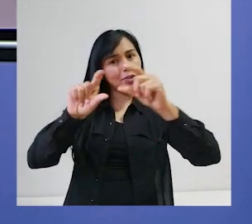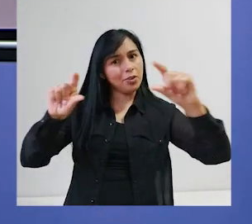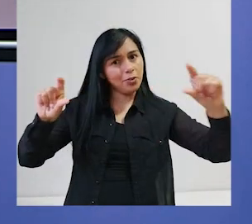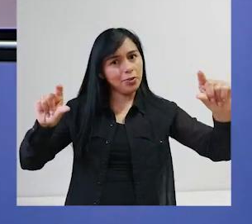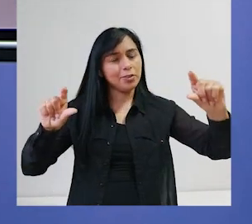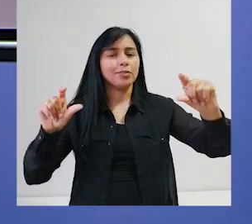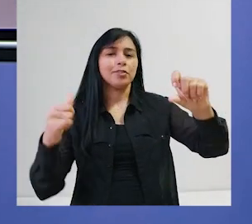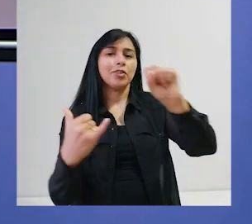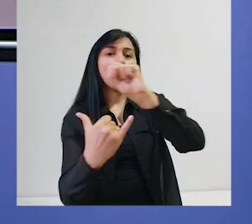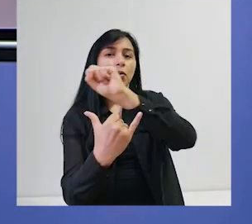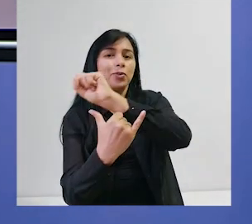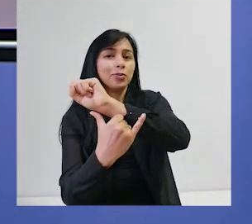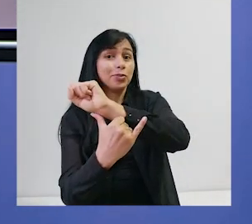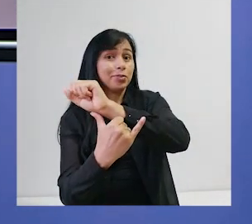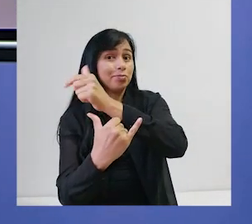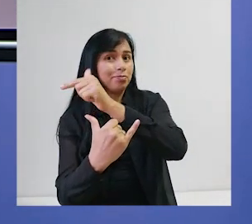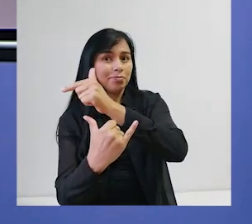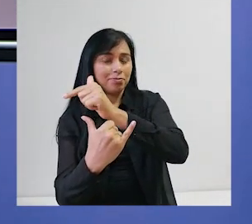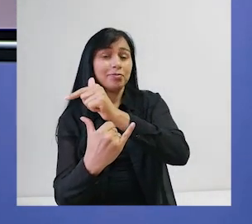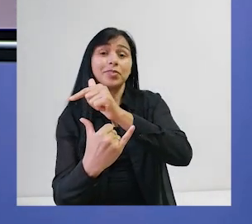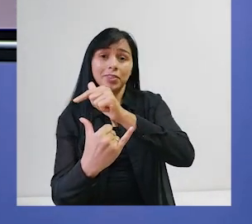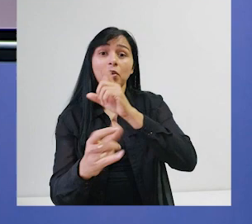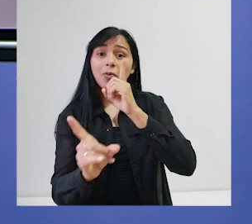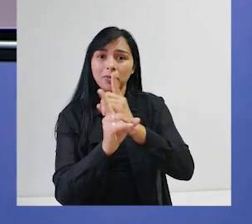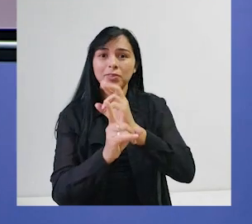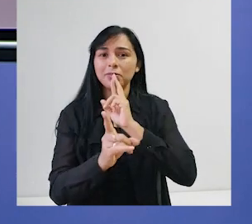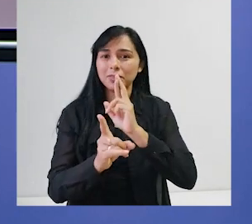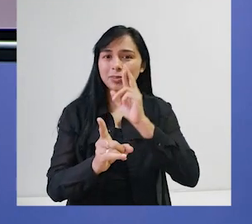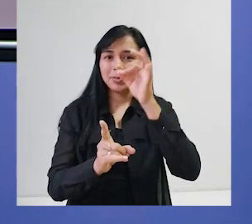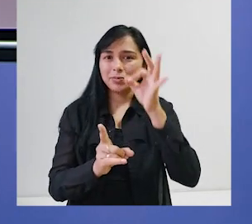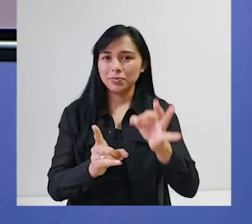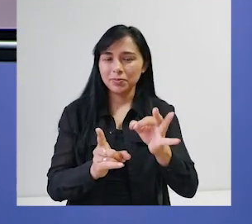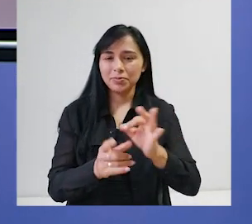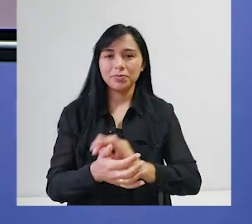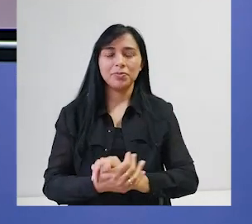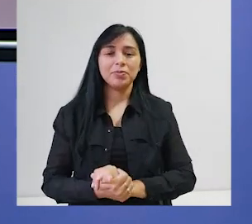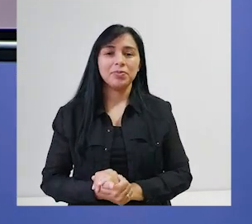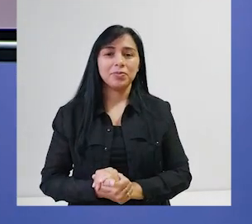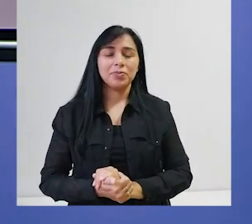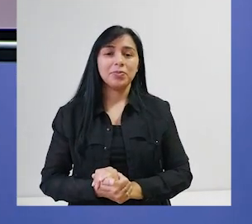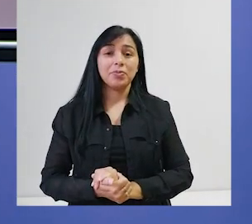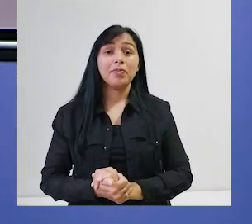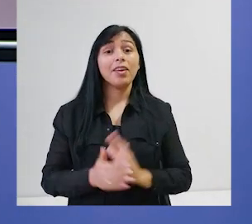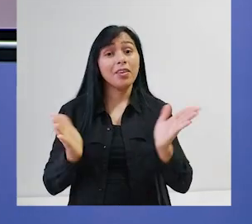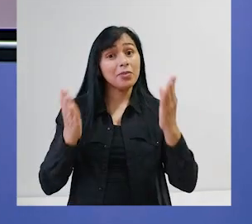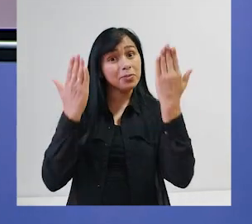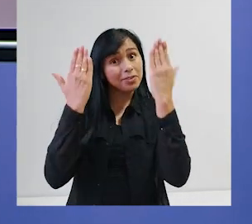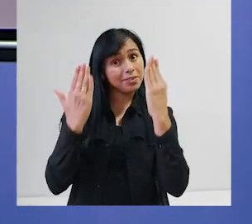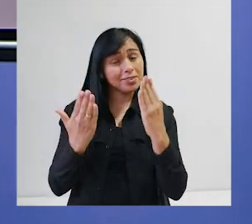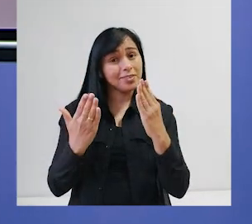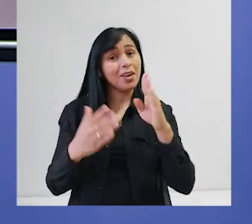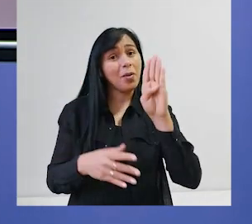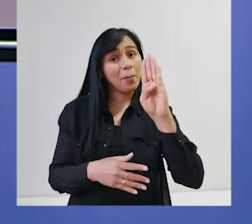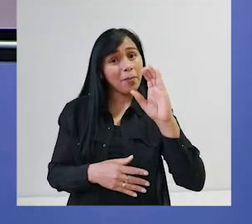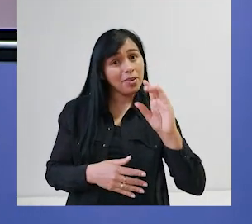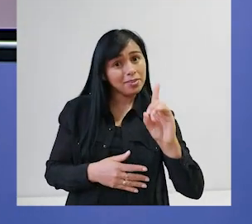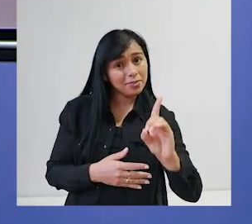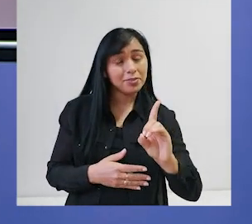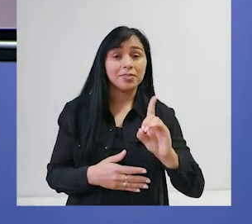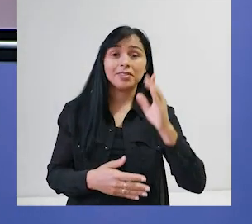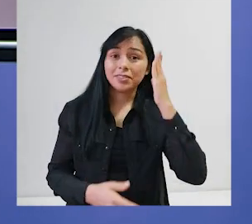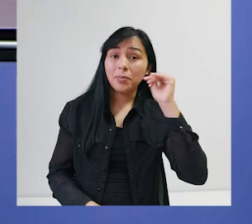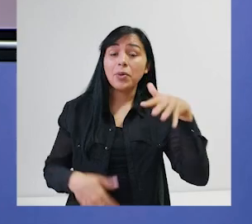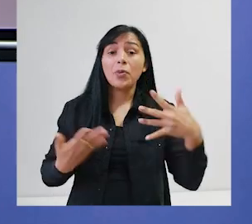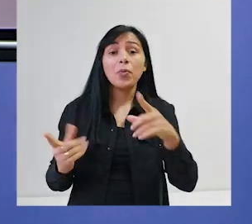já achamos a nossa resposta certa né gente mas vamos analisar as outras questões ver que tipos de sujeito nós temos